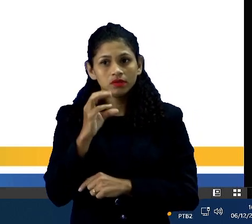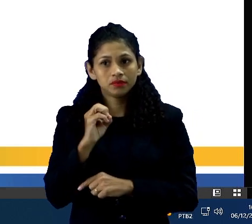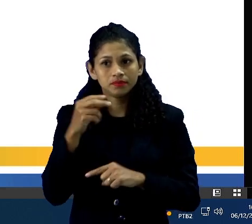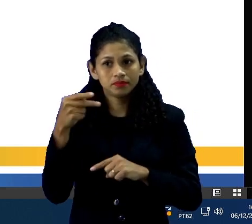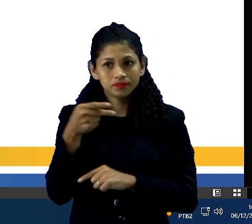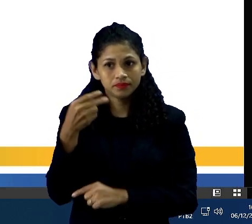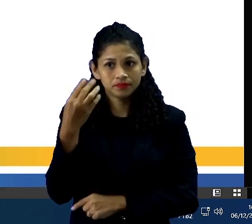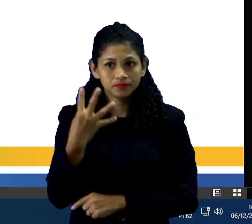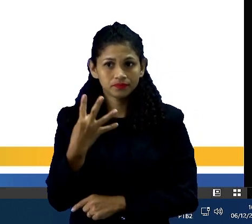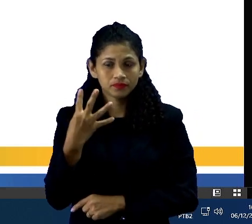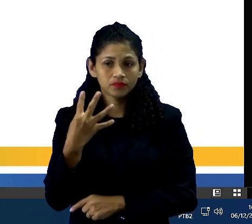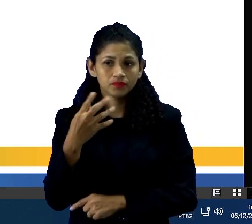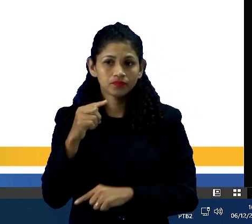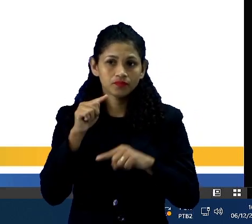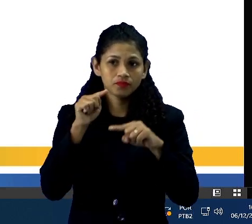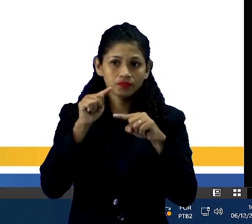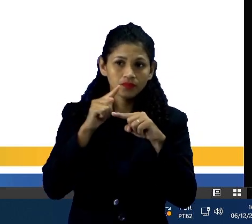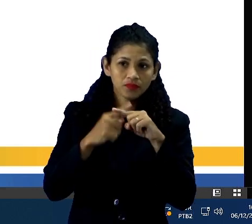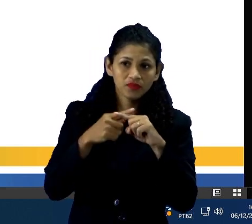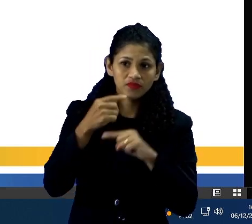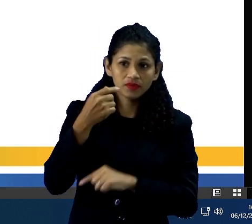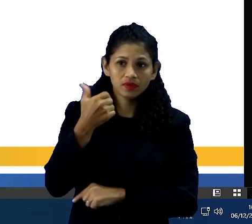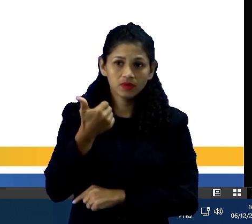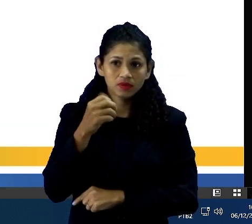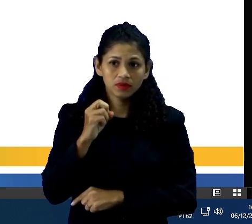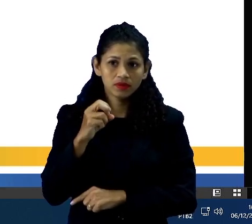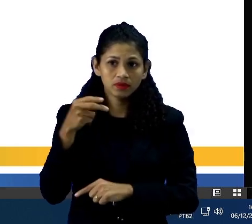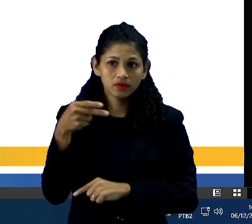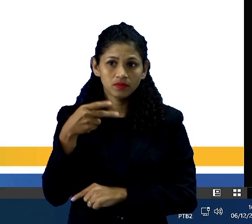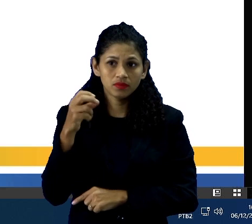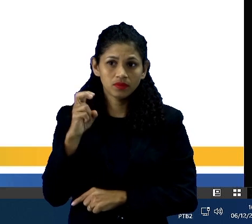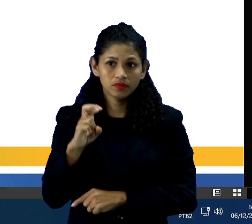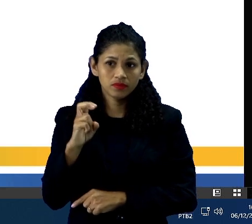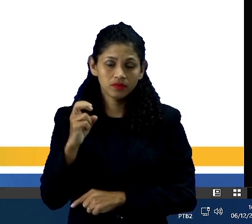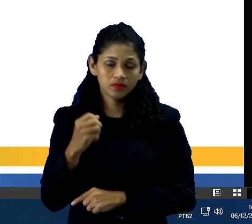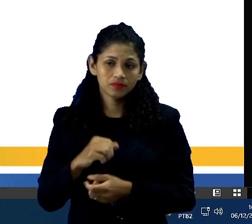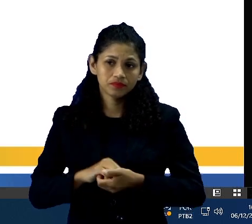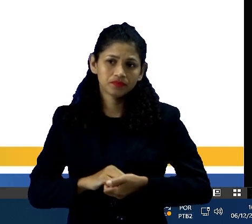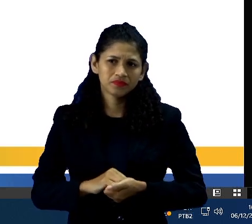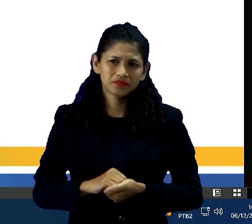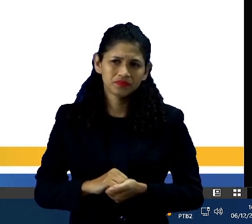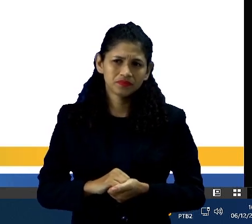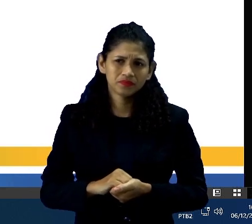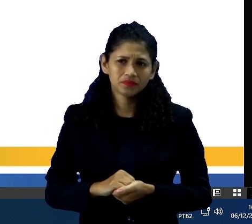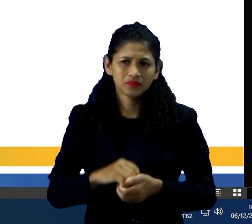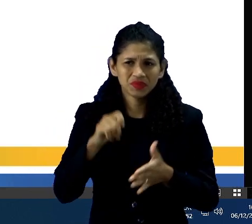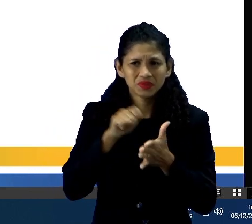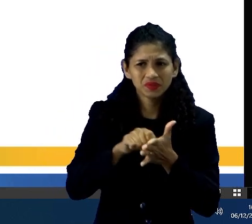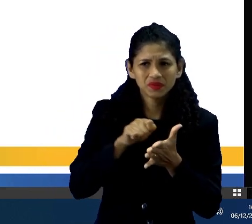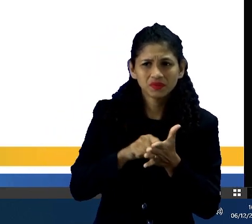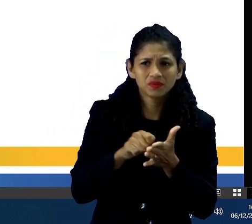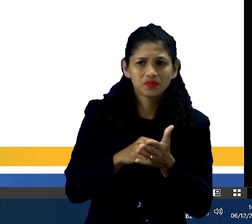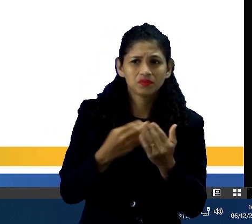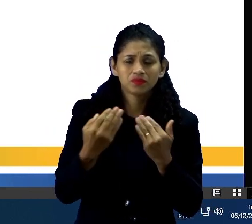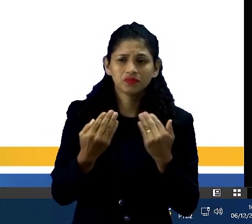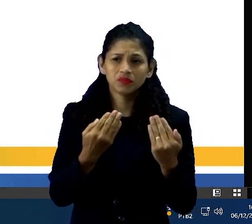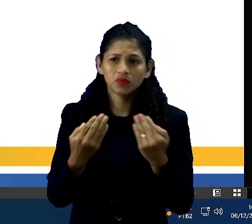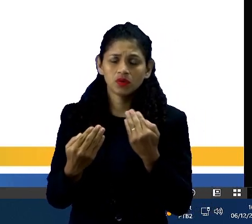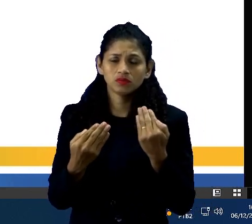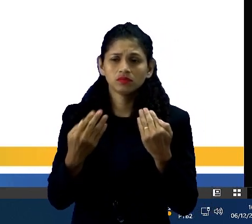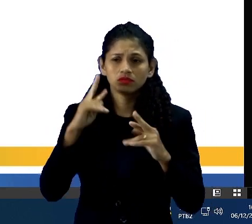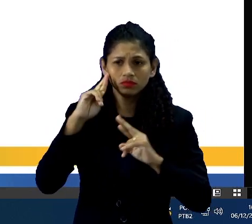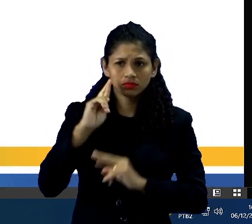a 1 vezes 60, que é igual a 60. Escrevendo como igualdade de